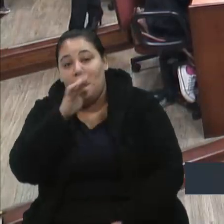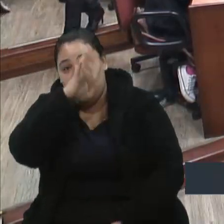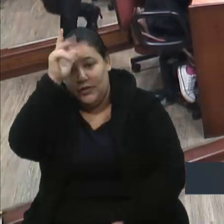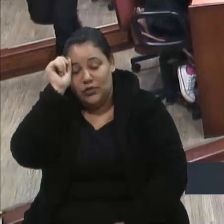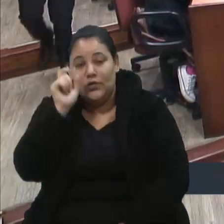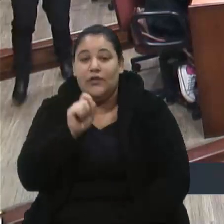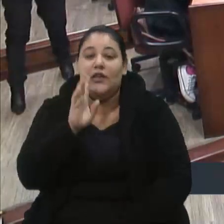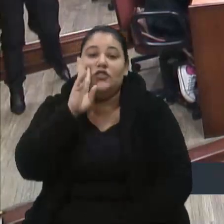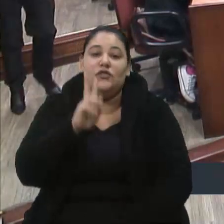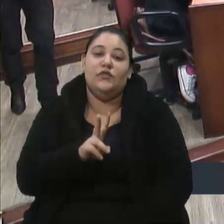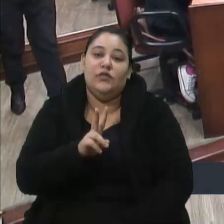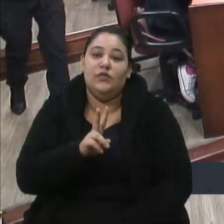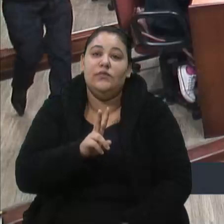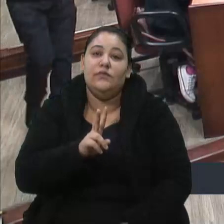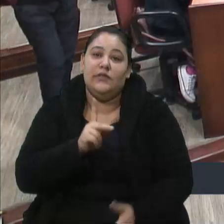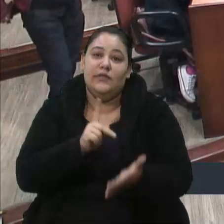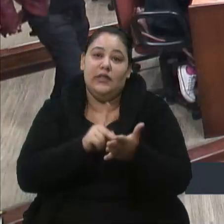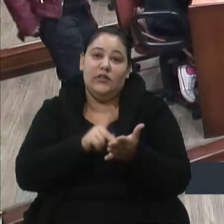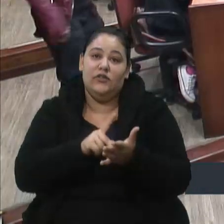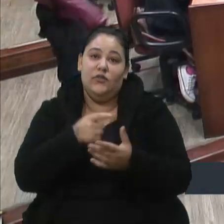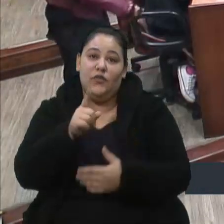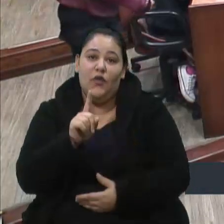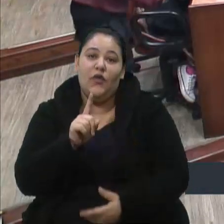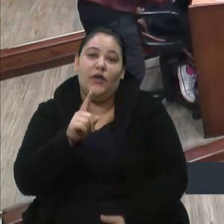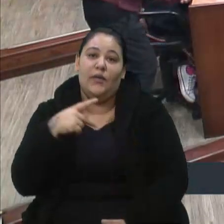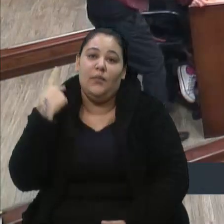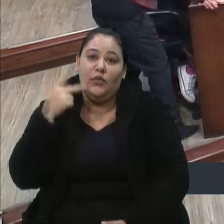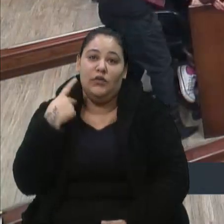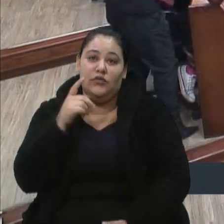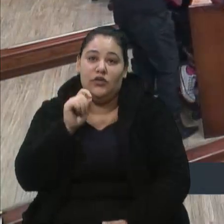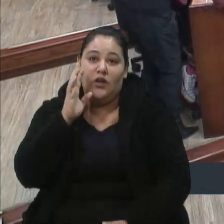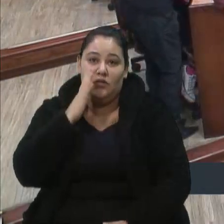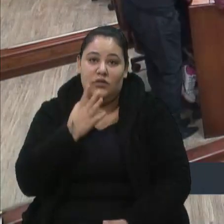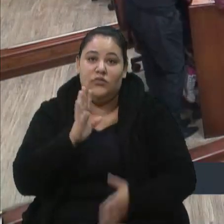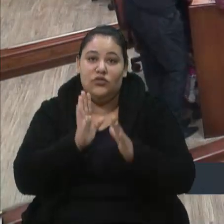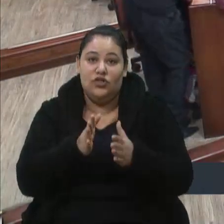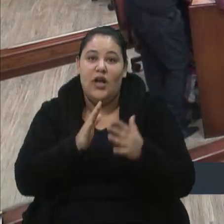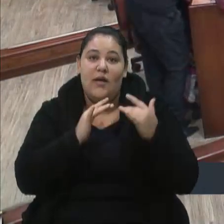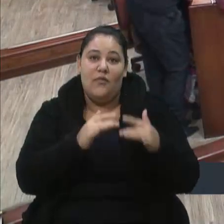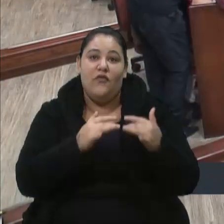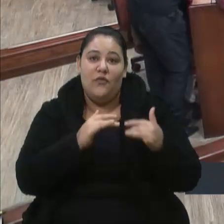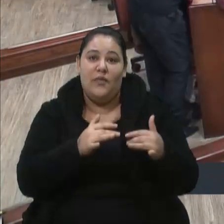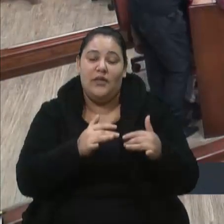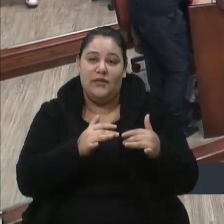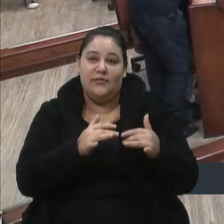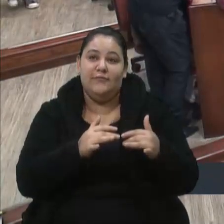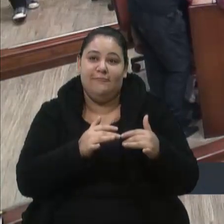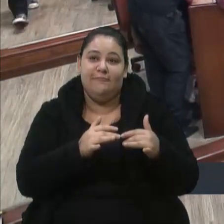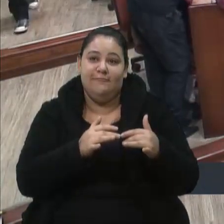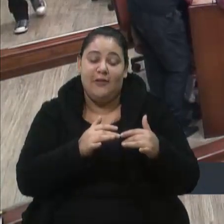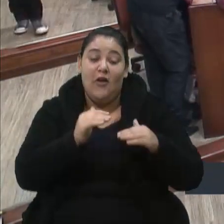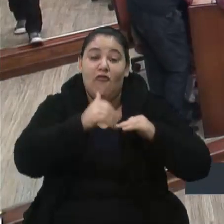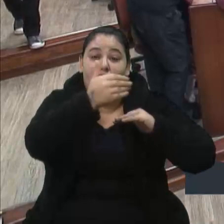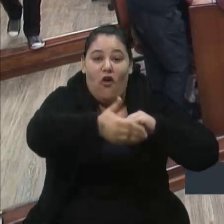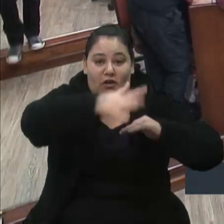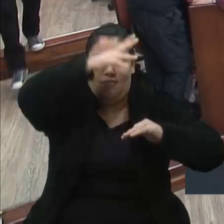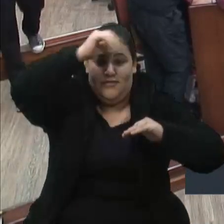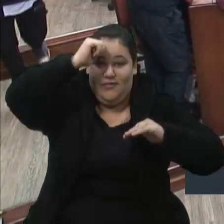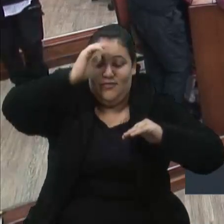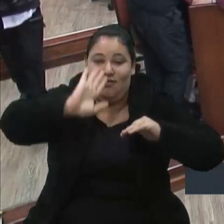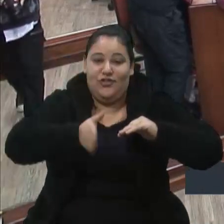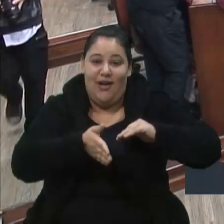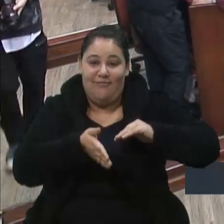sim, um ato político, né? Já estavam se movimentando no largo da prefeitura